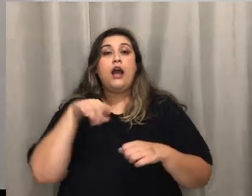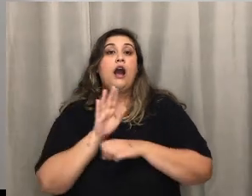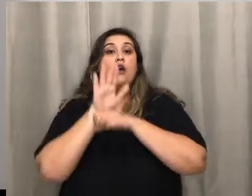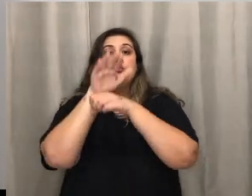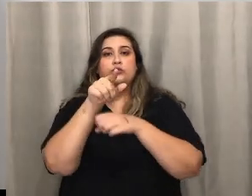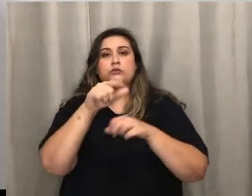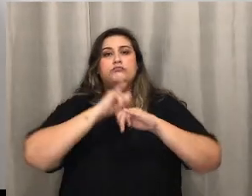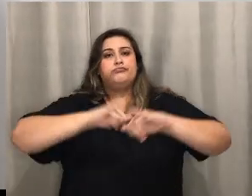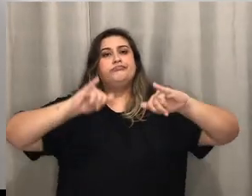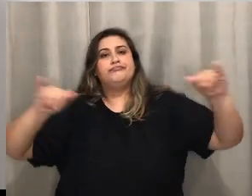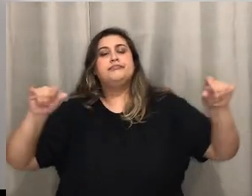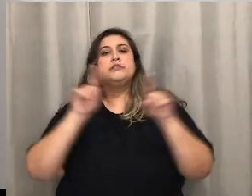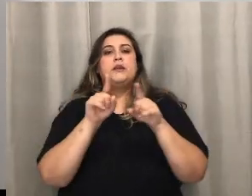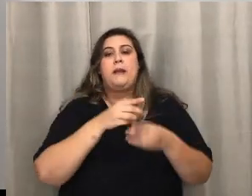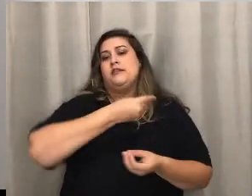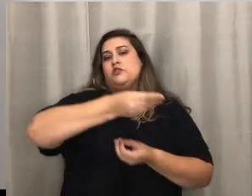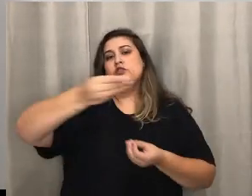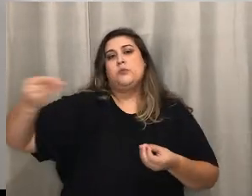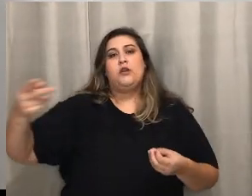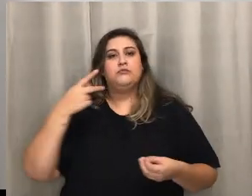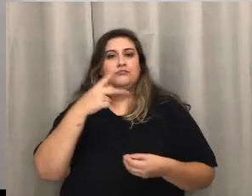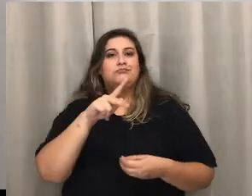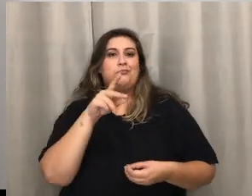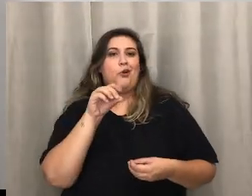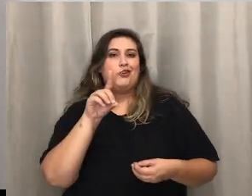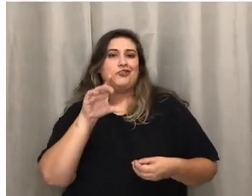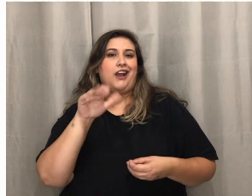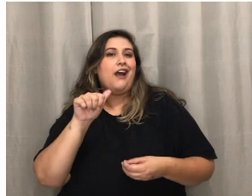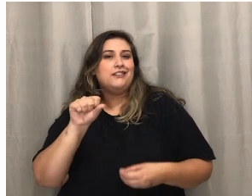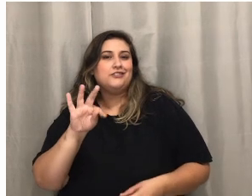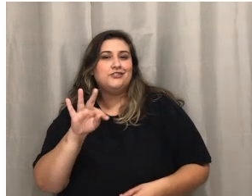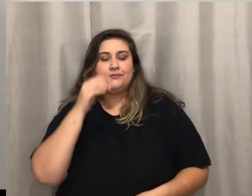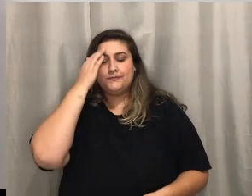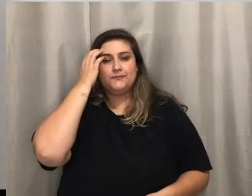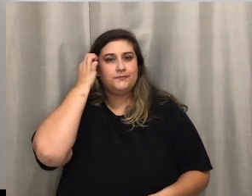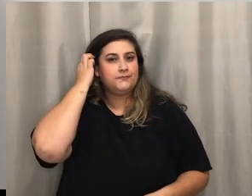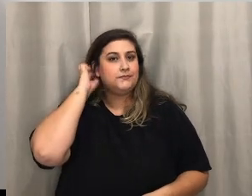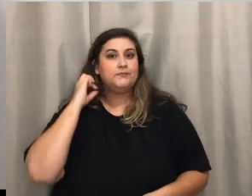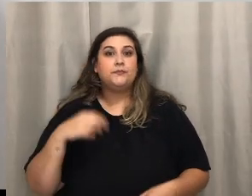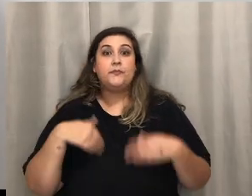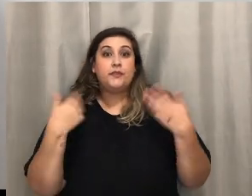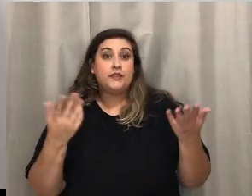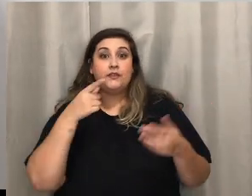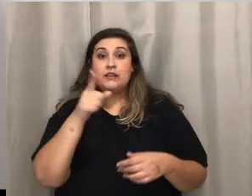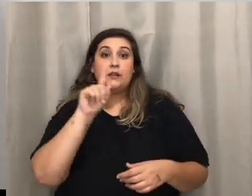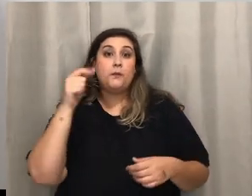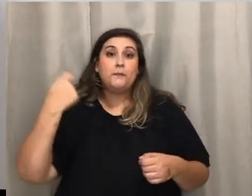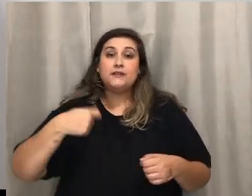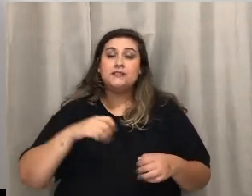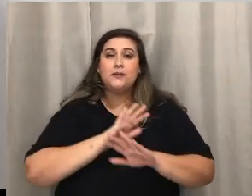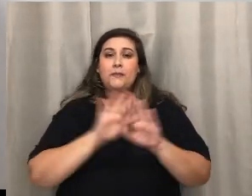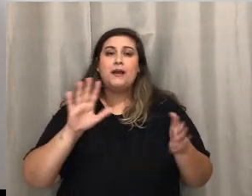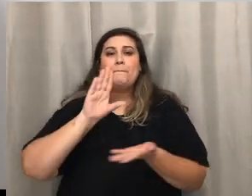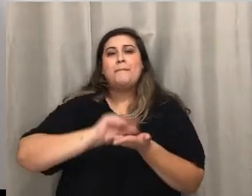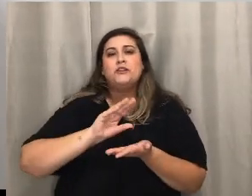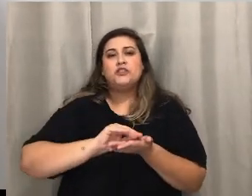a transmitir e também a distribuir o seu podcast. Assim, você não precisa baixar